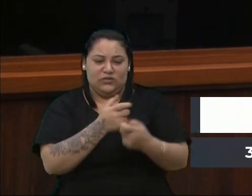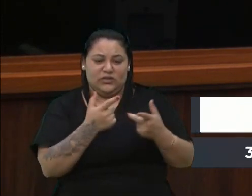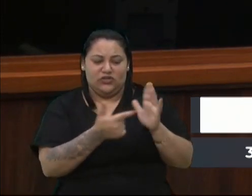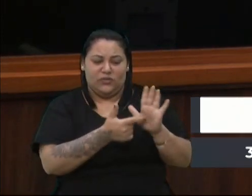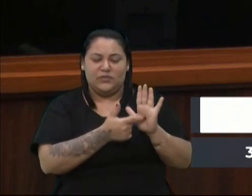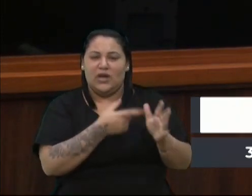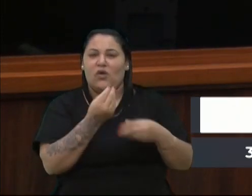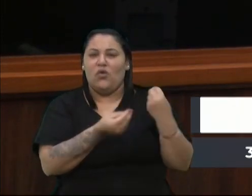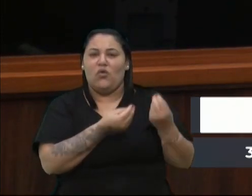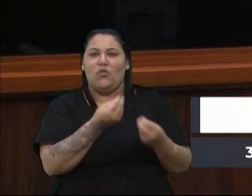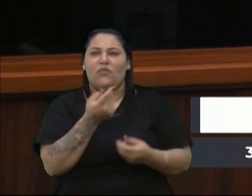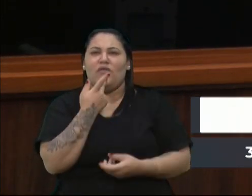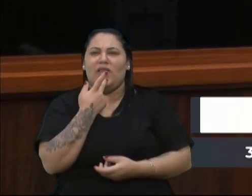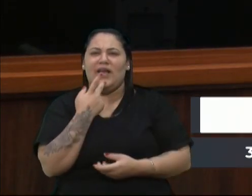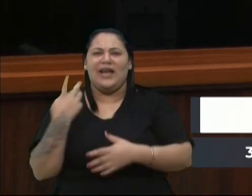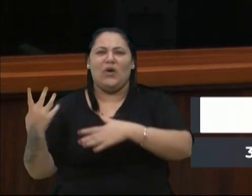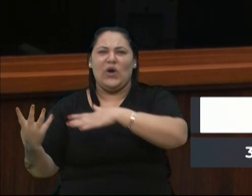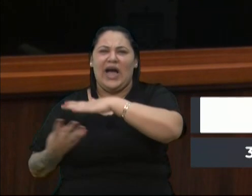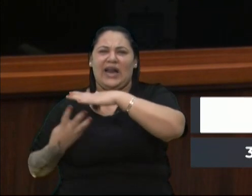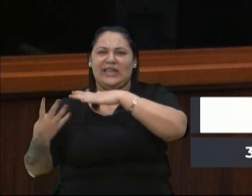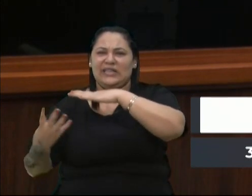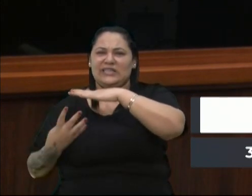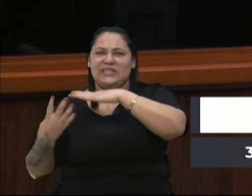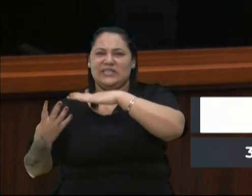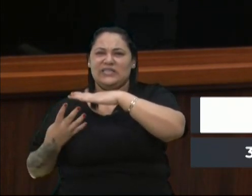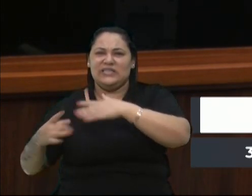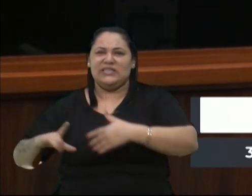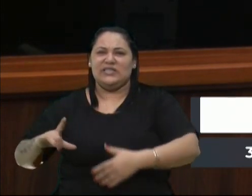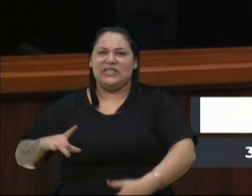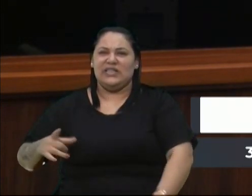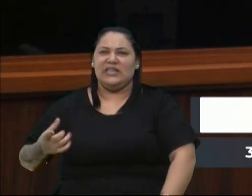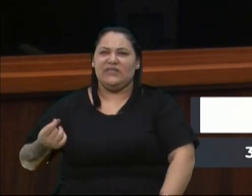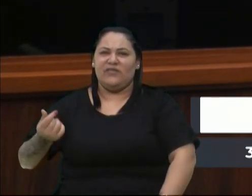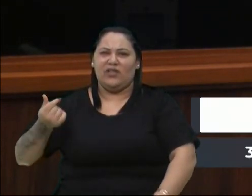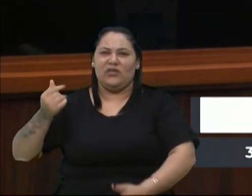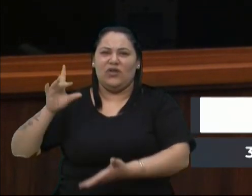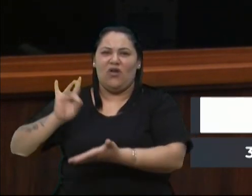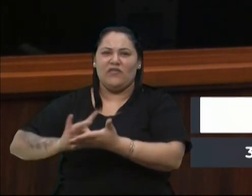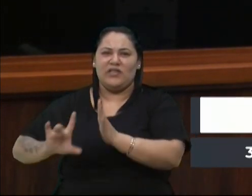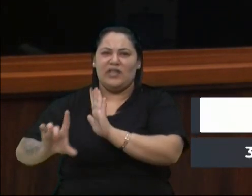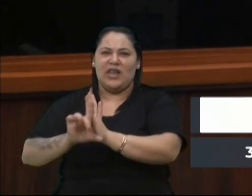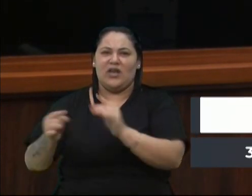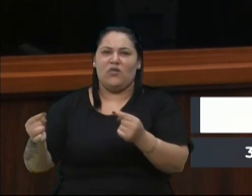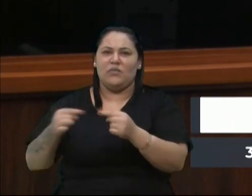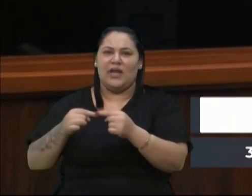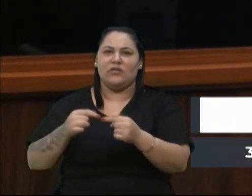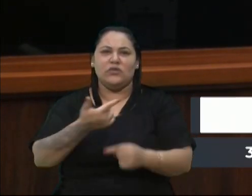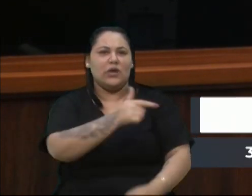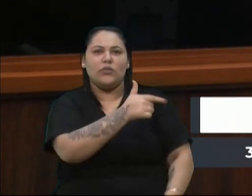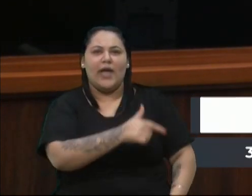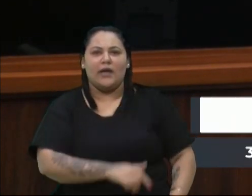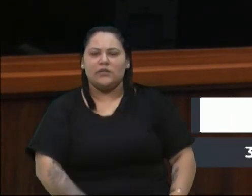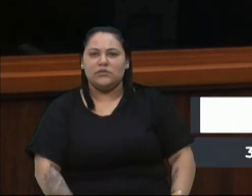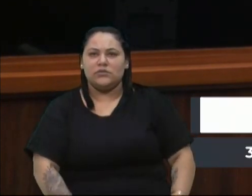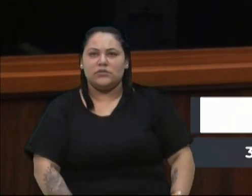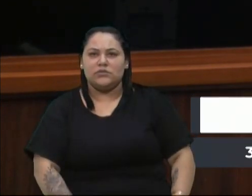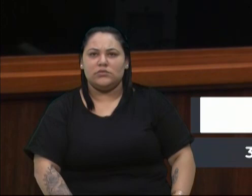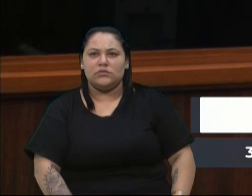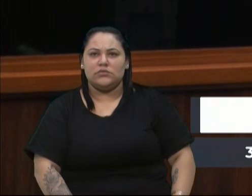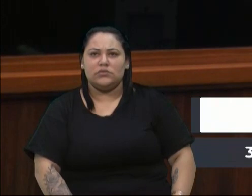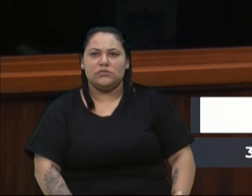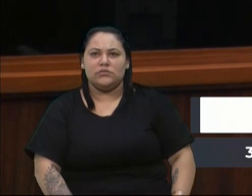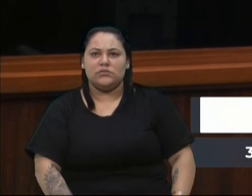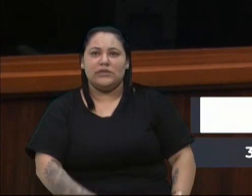ela diz que a quarteirização tem valor legal, alguma coisa assim, não tem. Tem valor legal